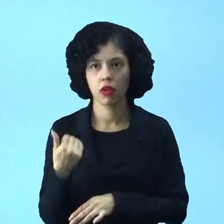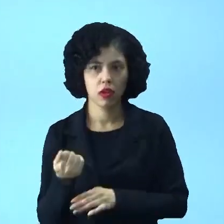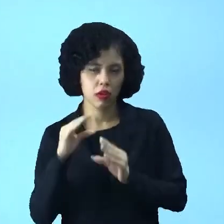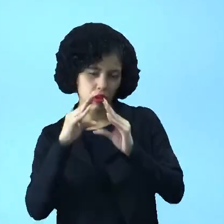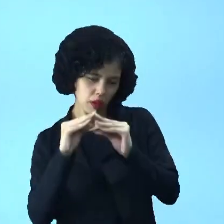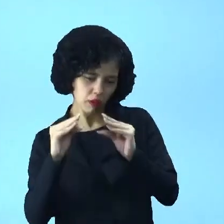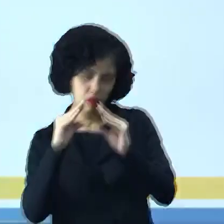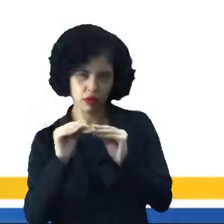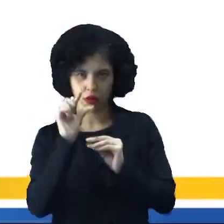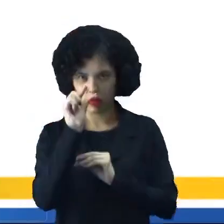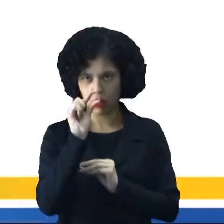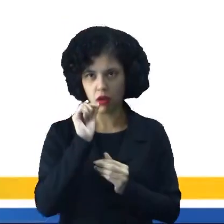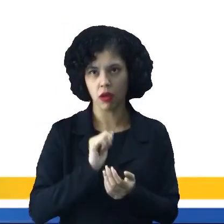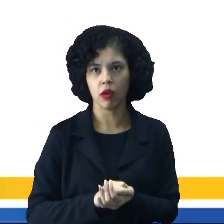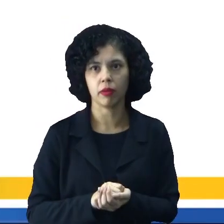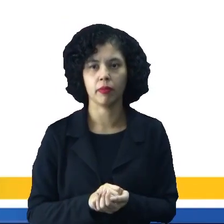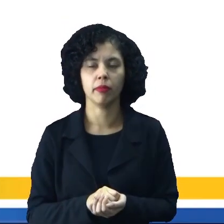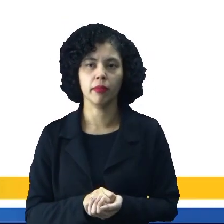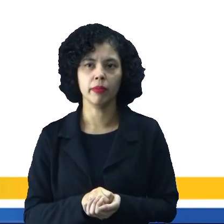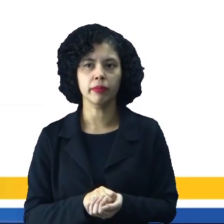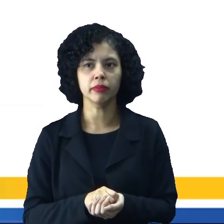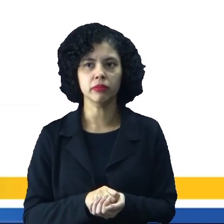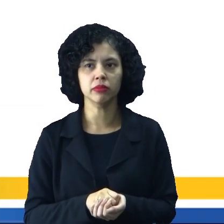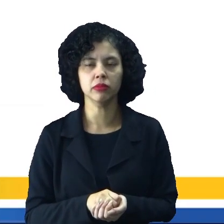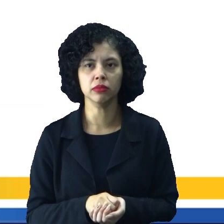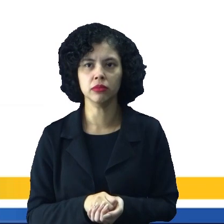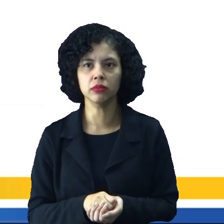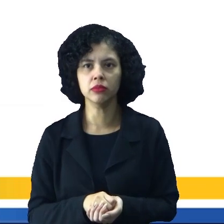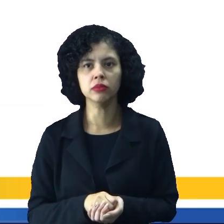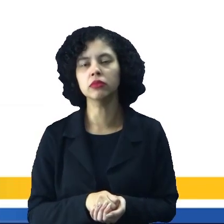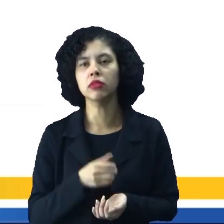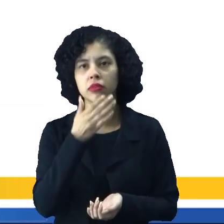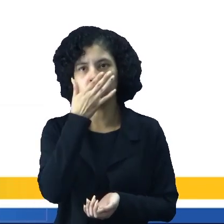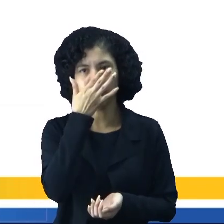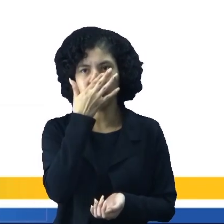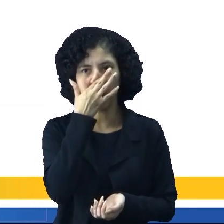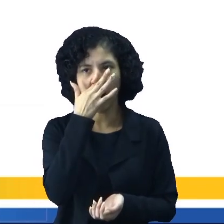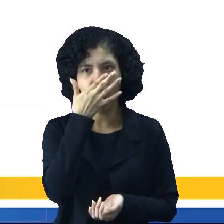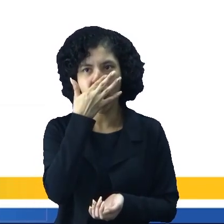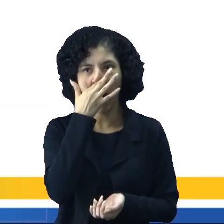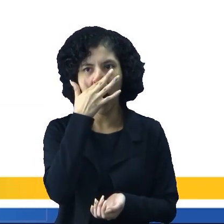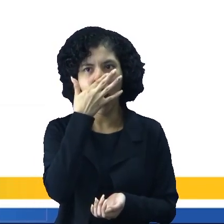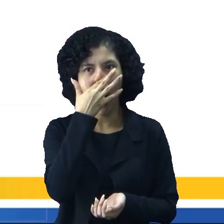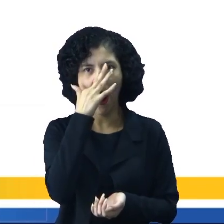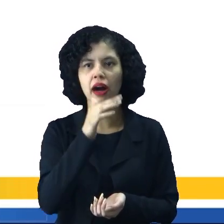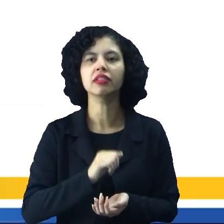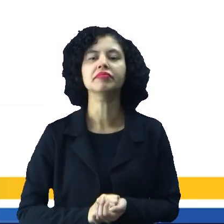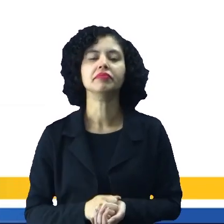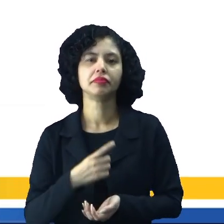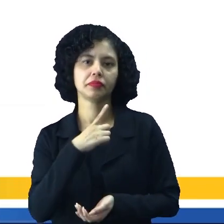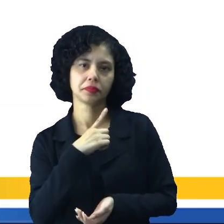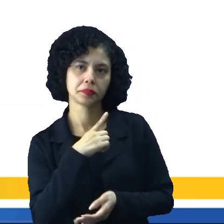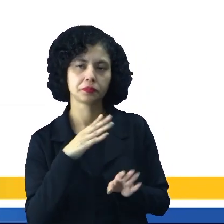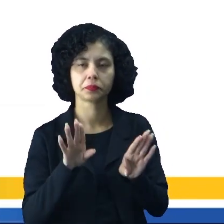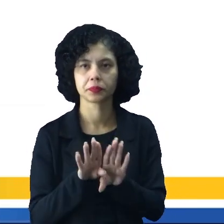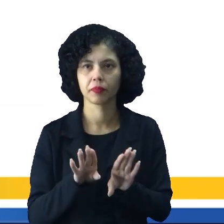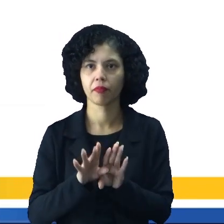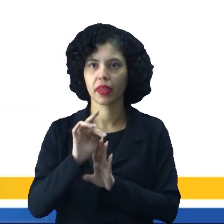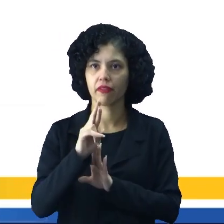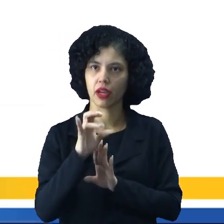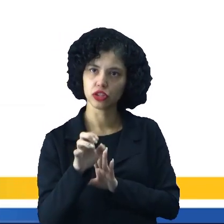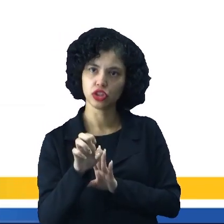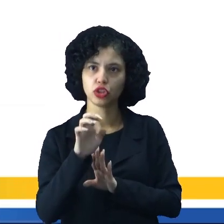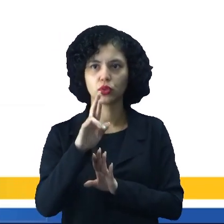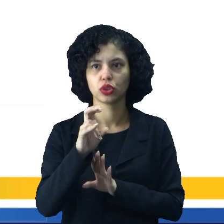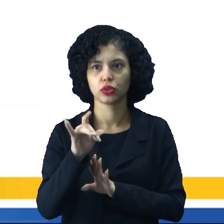mais amassado, chamado bolo alimentar. E aí nós temos então a faringe e o